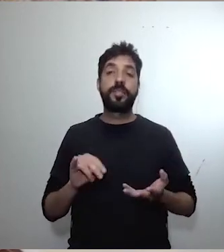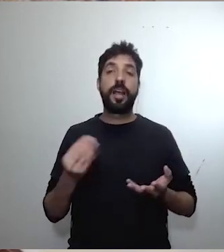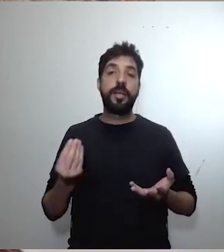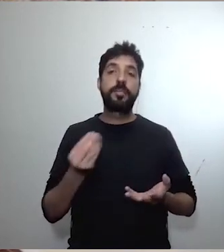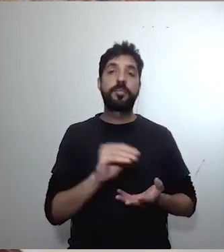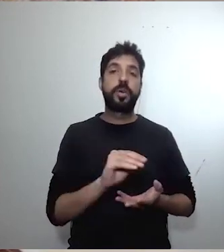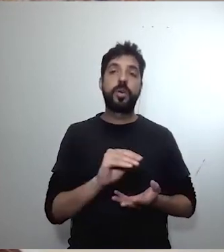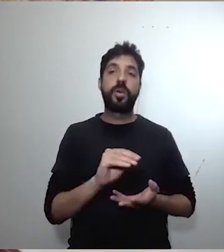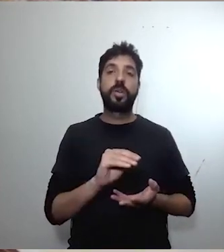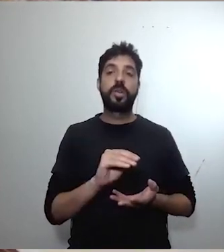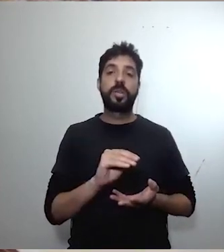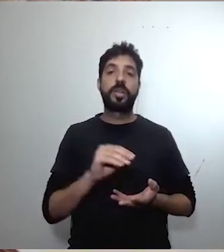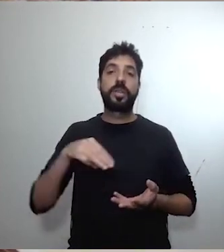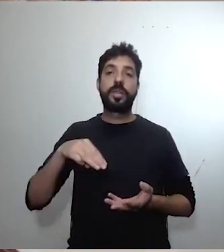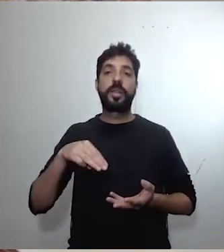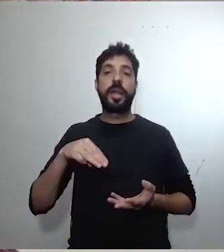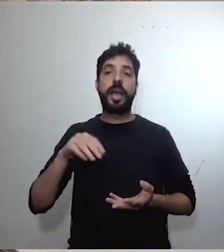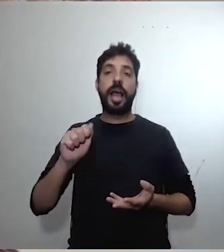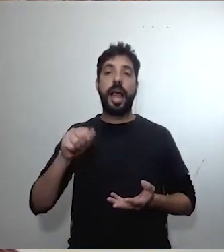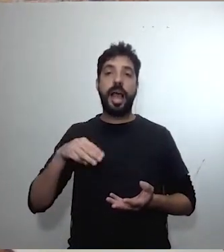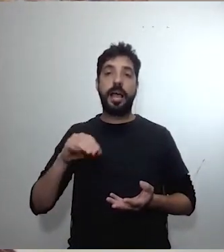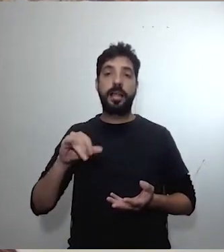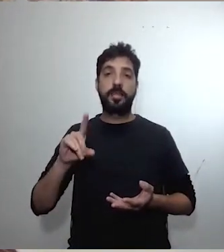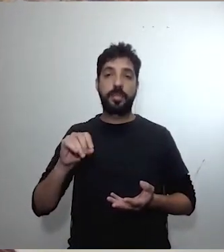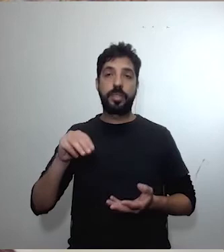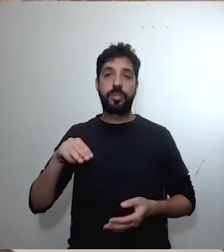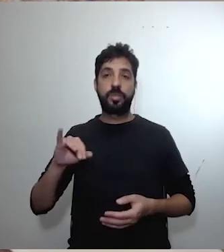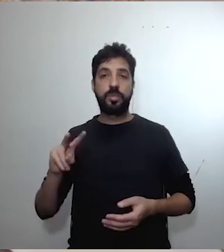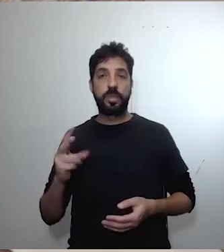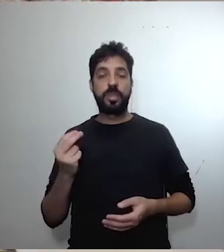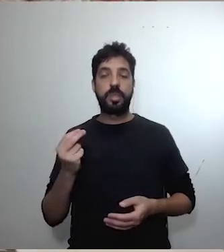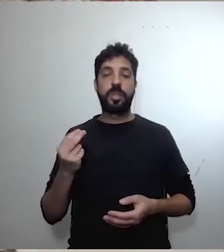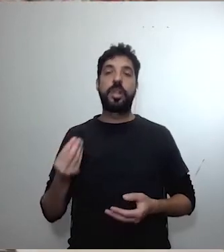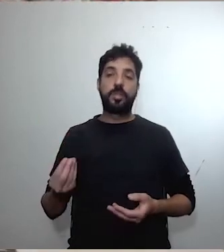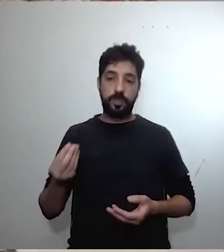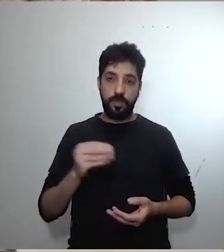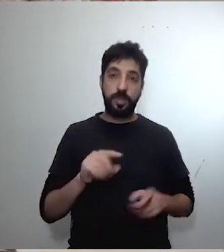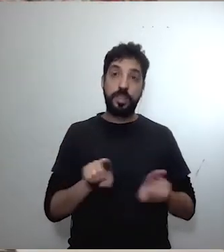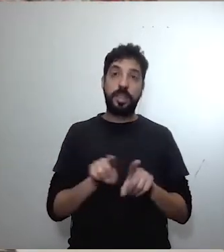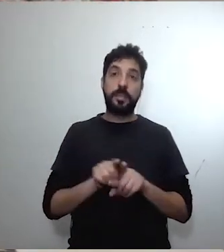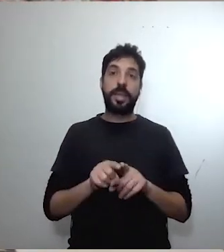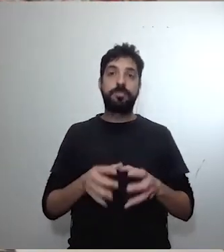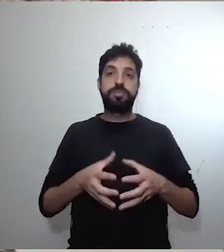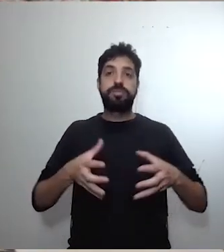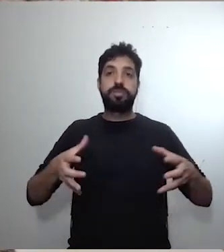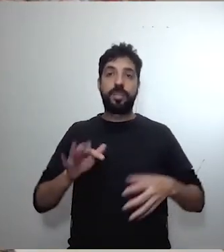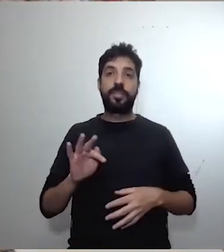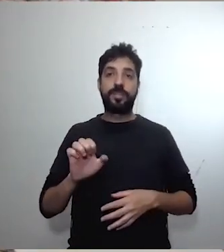vai acrescentar a xícara de maisena. É amido de milho, né? E a gente adiciona o fermento.